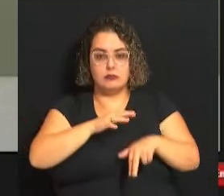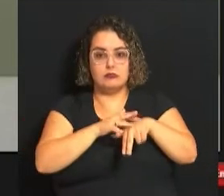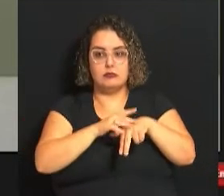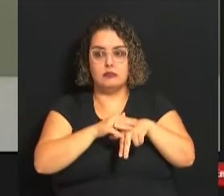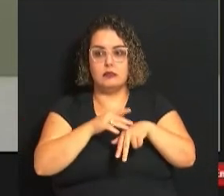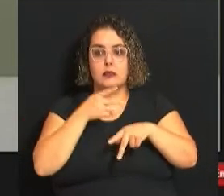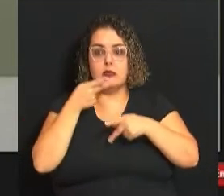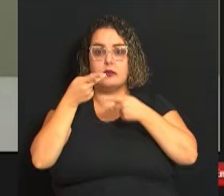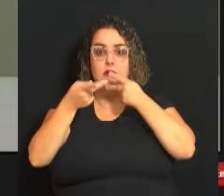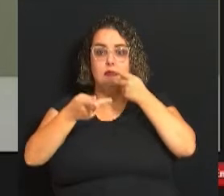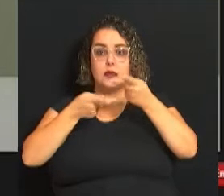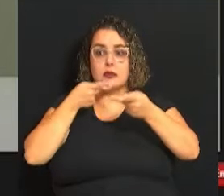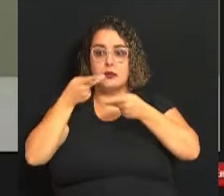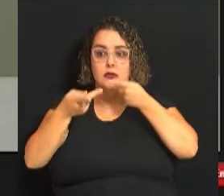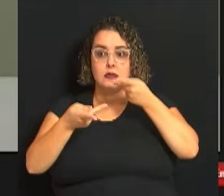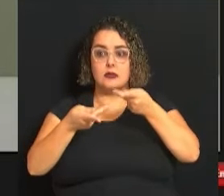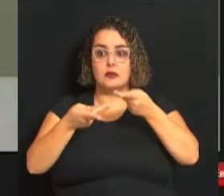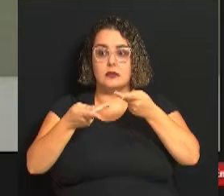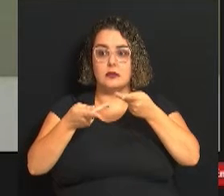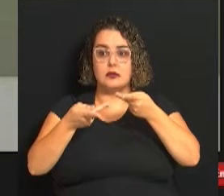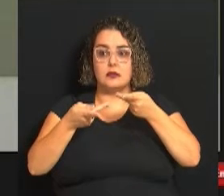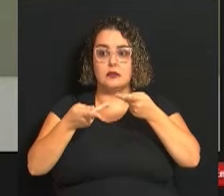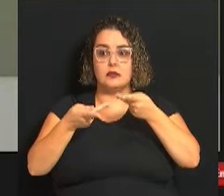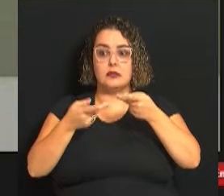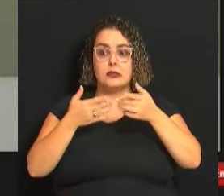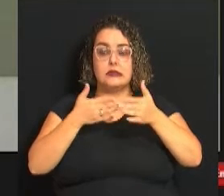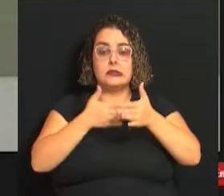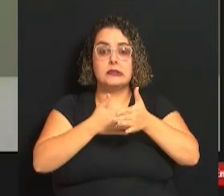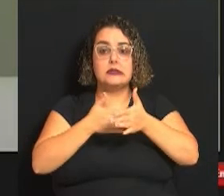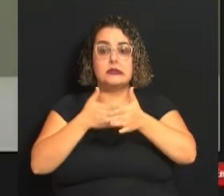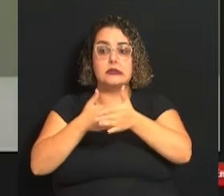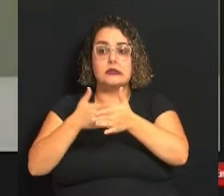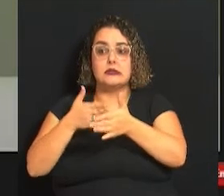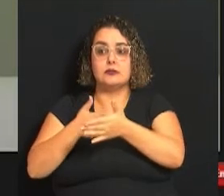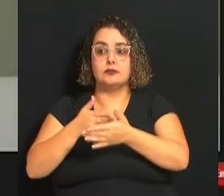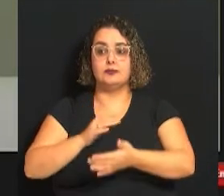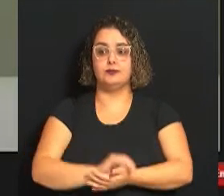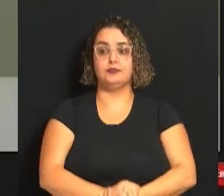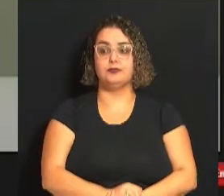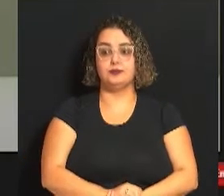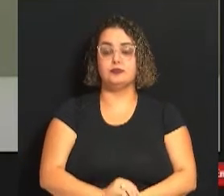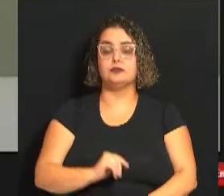está dentro dos limites sem que haja